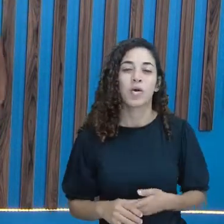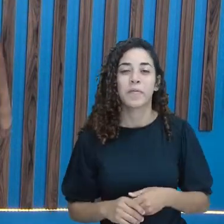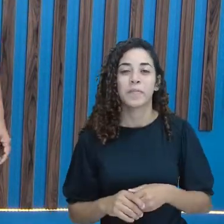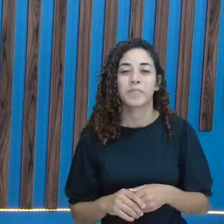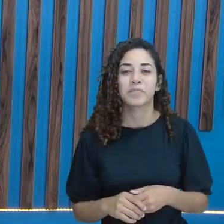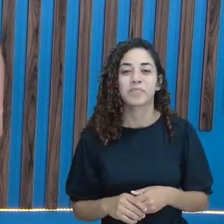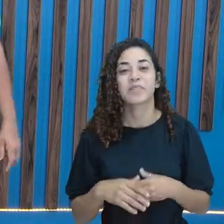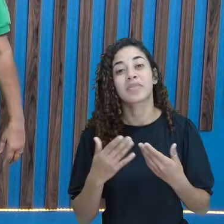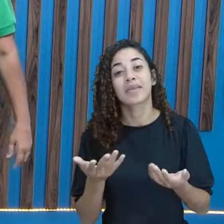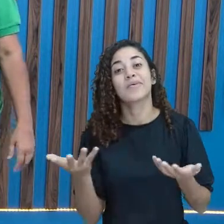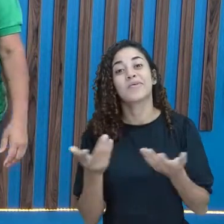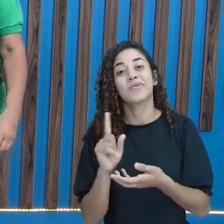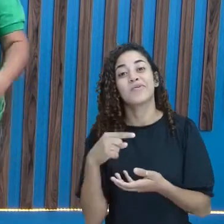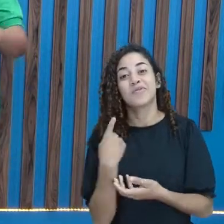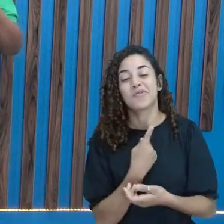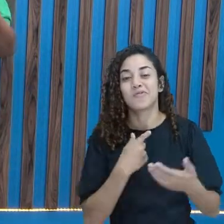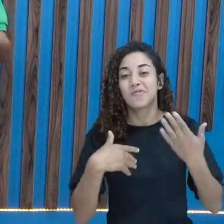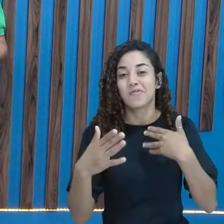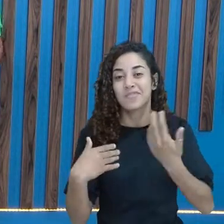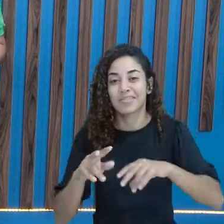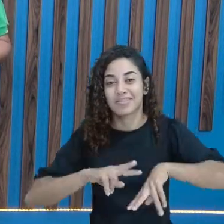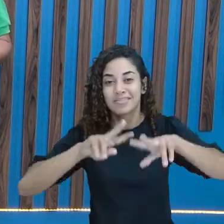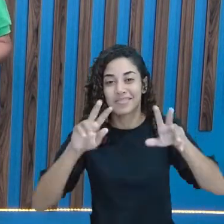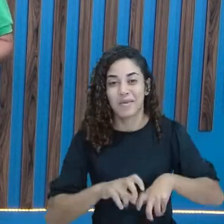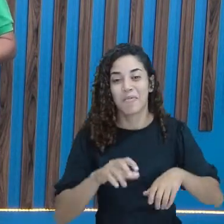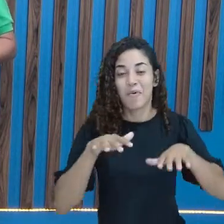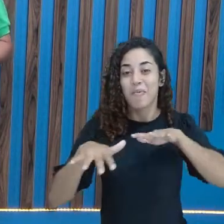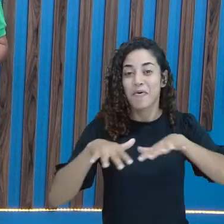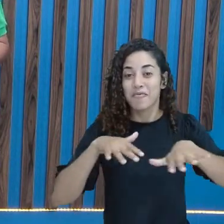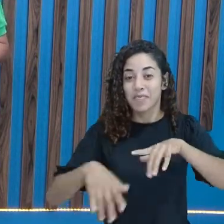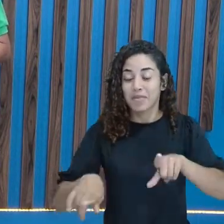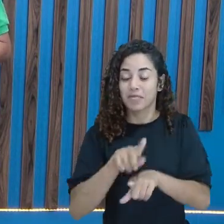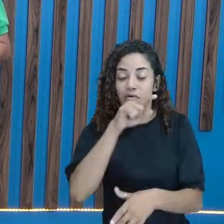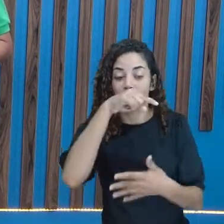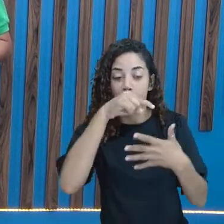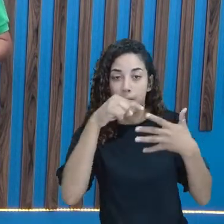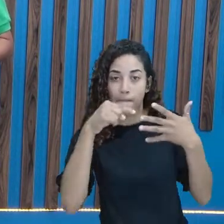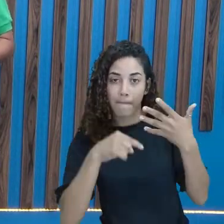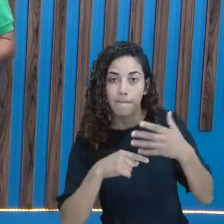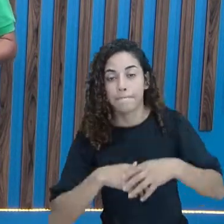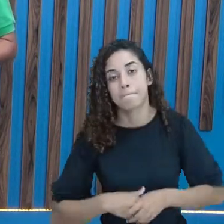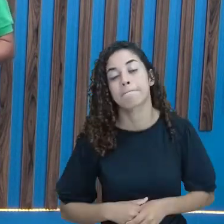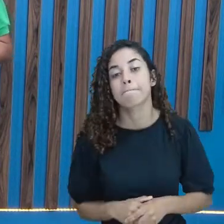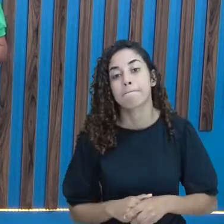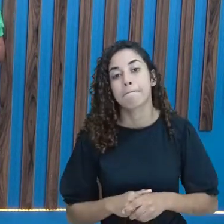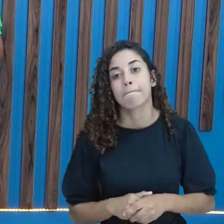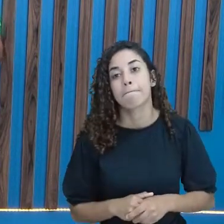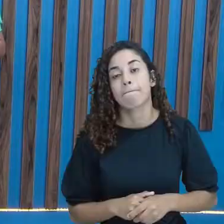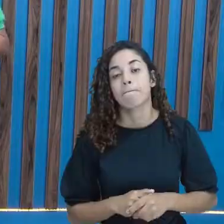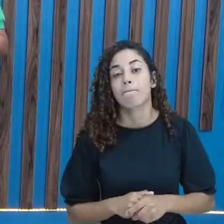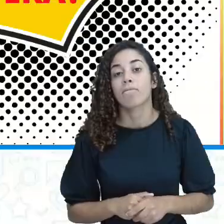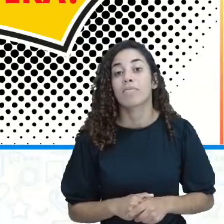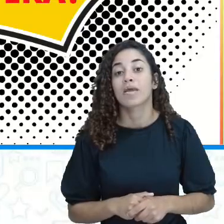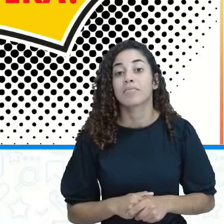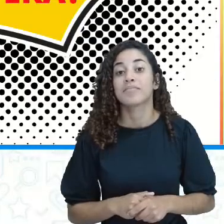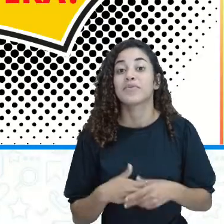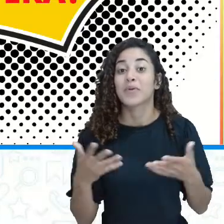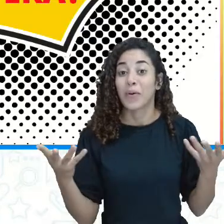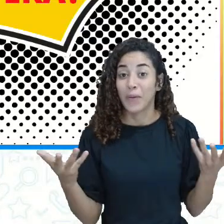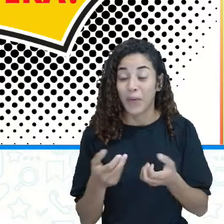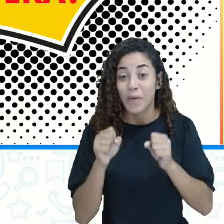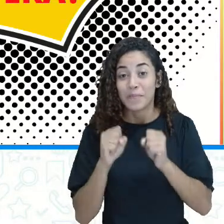falar do movimento e dos fatores aí neste movimento. De repente, eu posso até convidar alguém aqui da